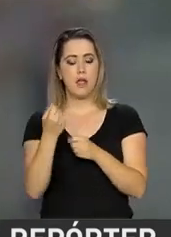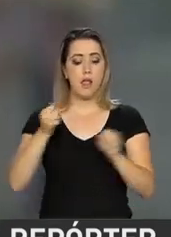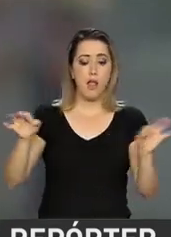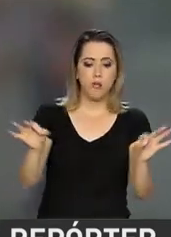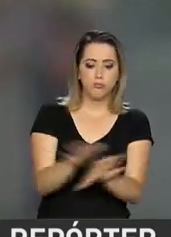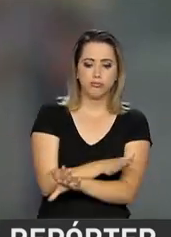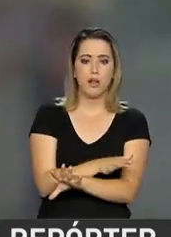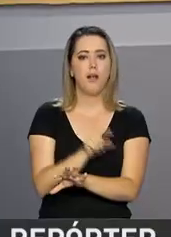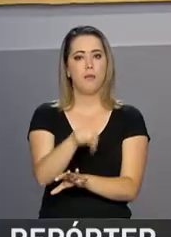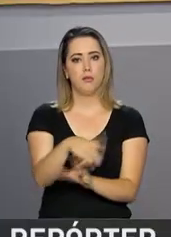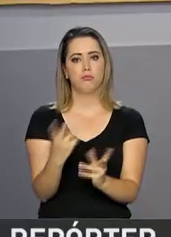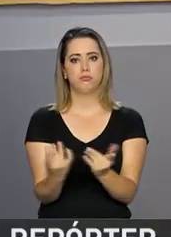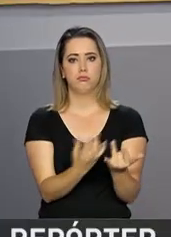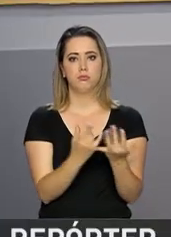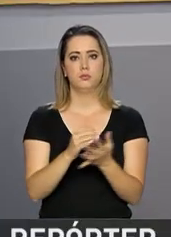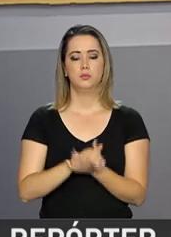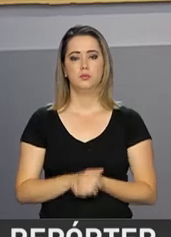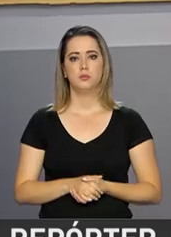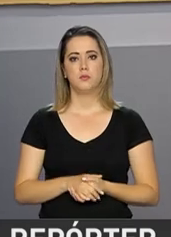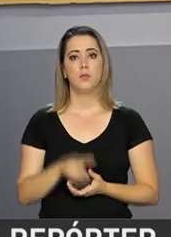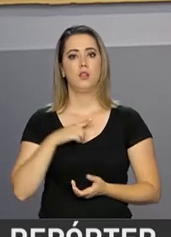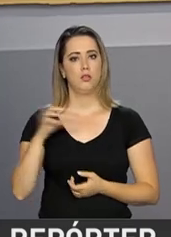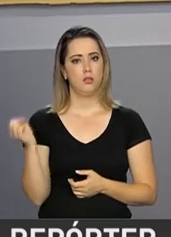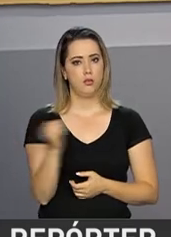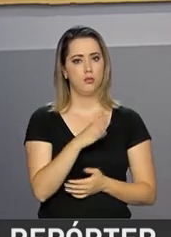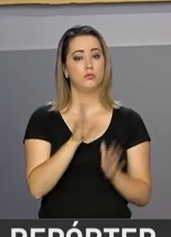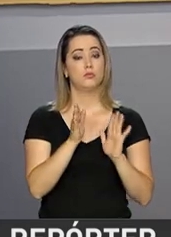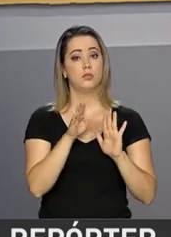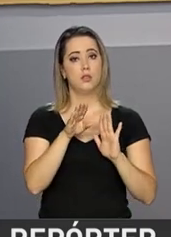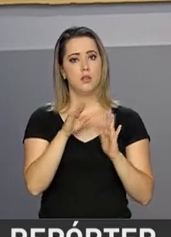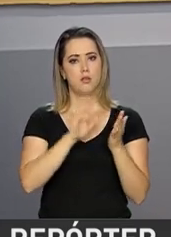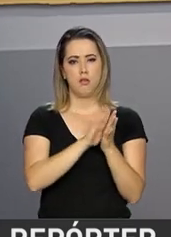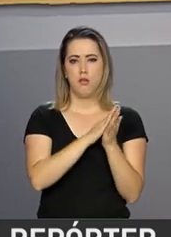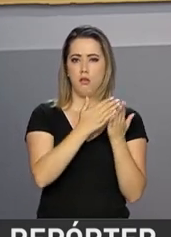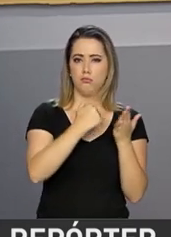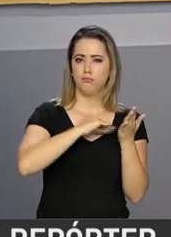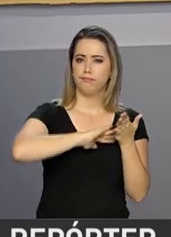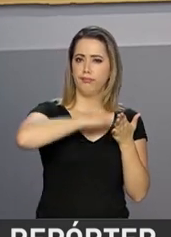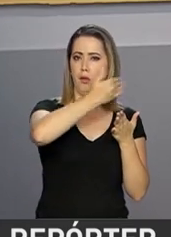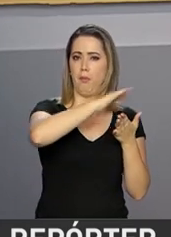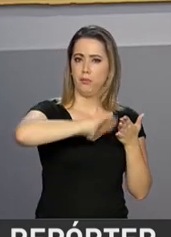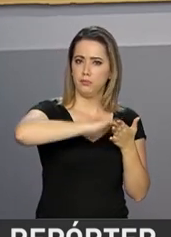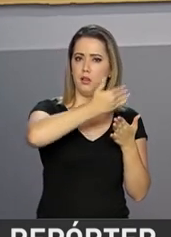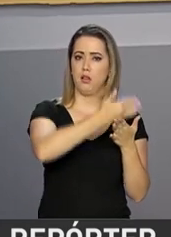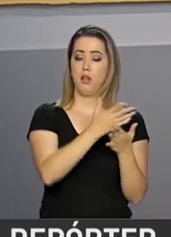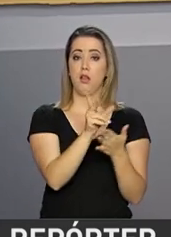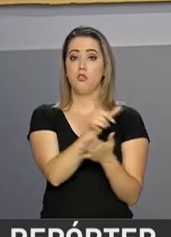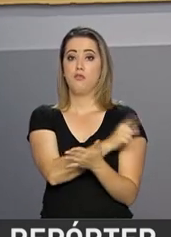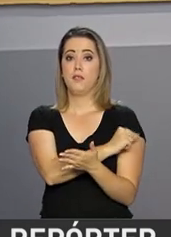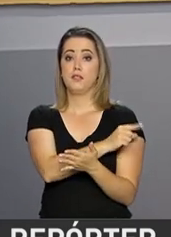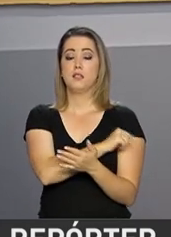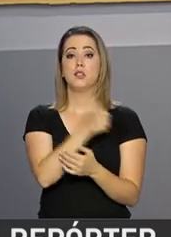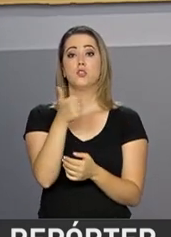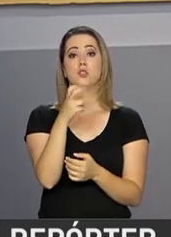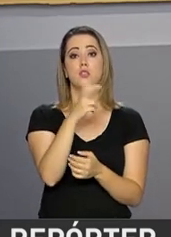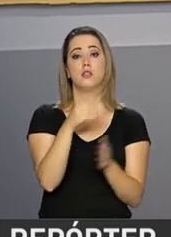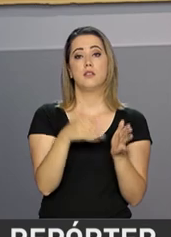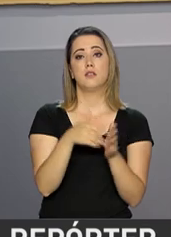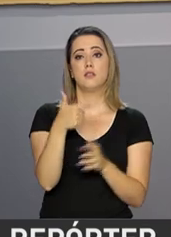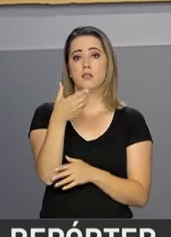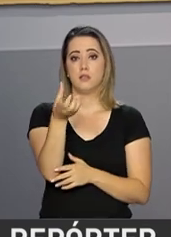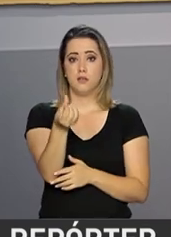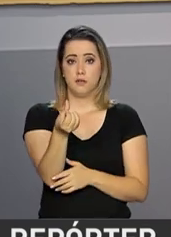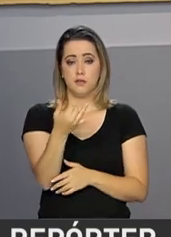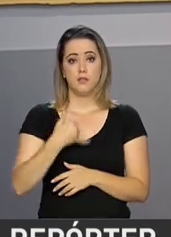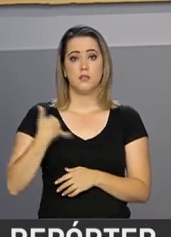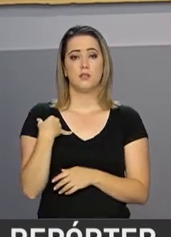aquele fogo e tem novidade no calendário de vacinação para homens e mulheres entre 15 e 26 anos